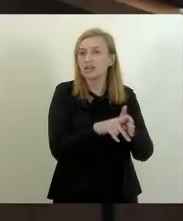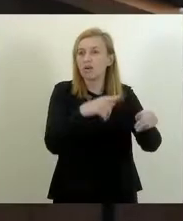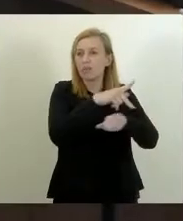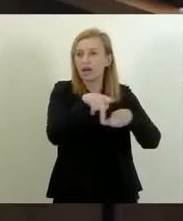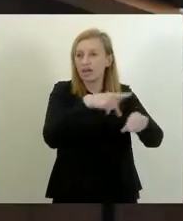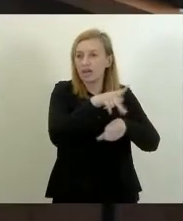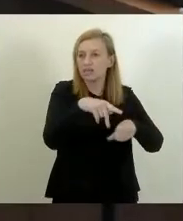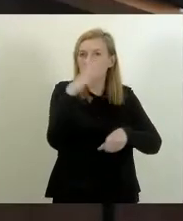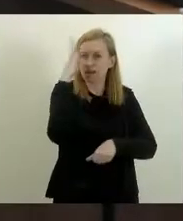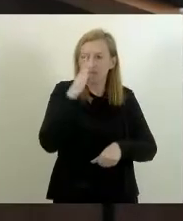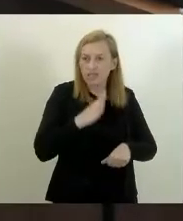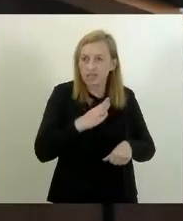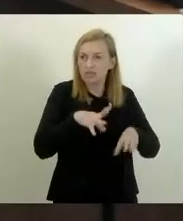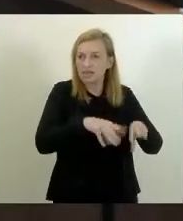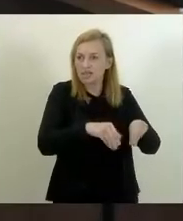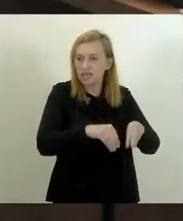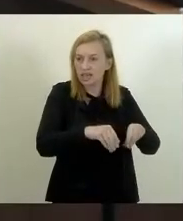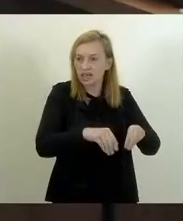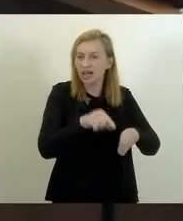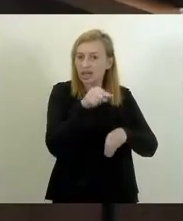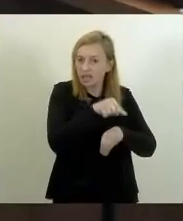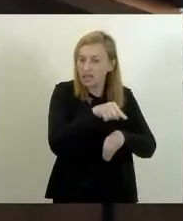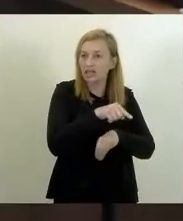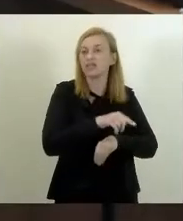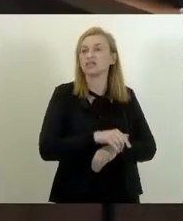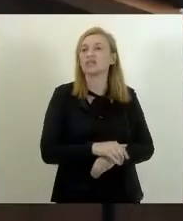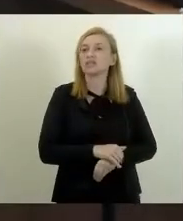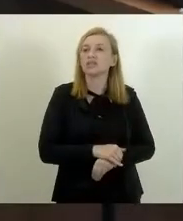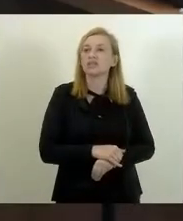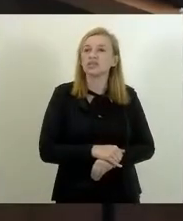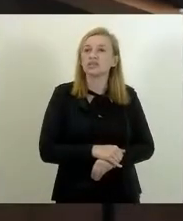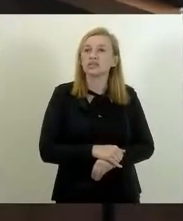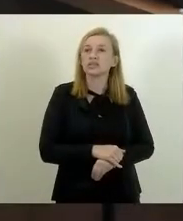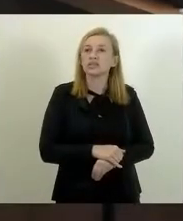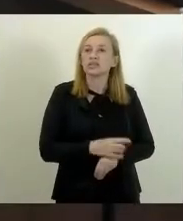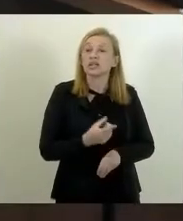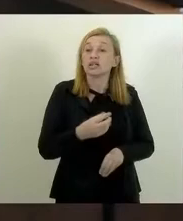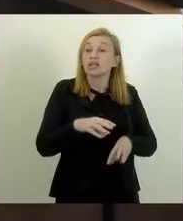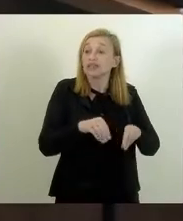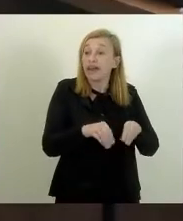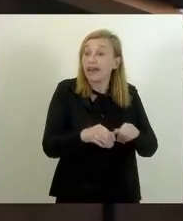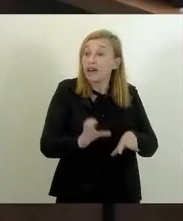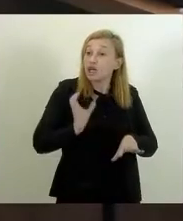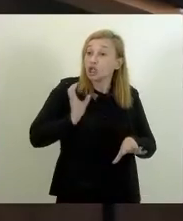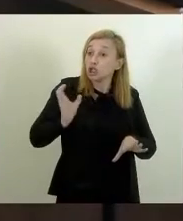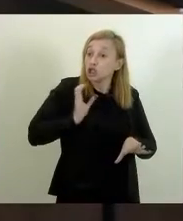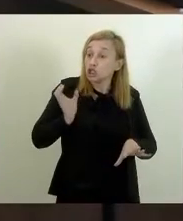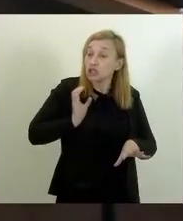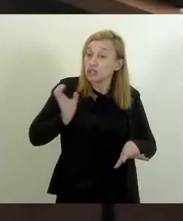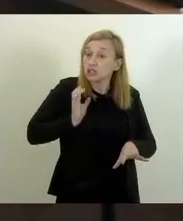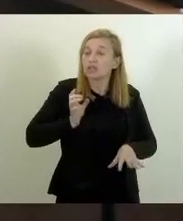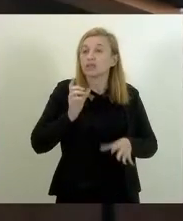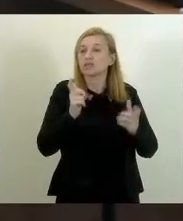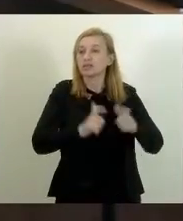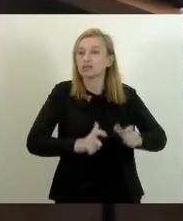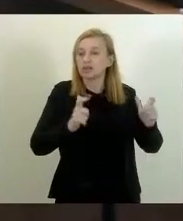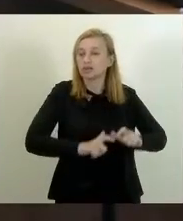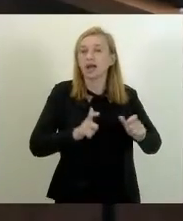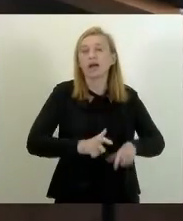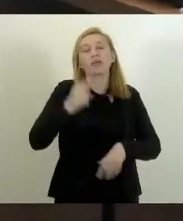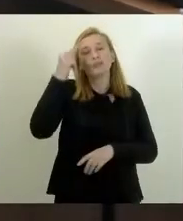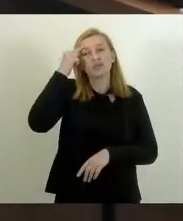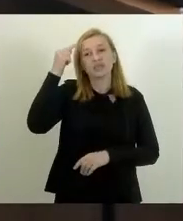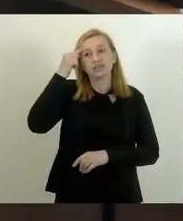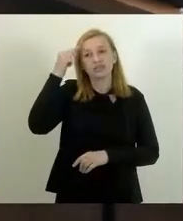dessa terra com florestas vastas e com uma terra rica. Então, desse lugar, é preciso a gente